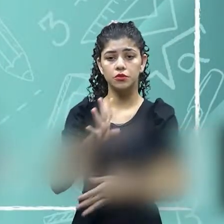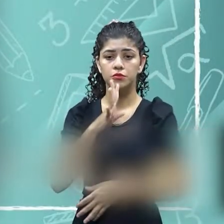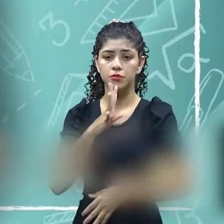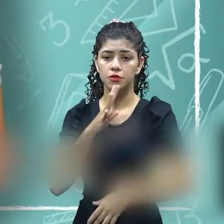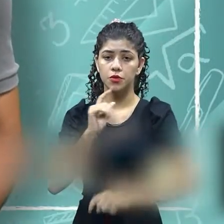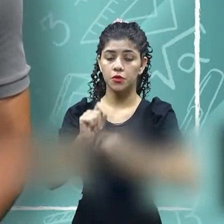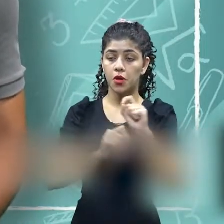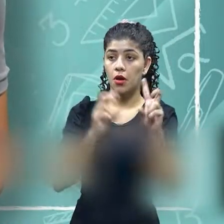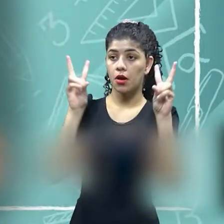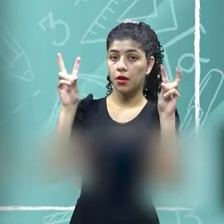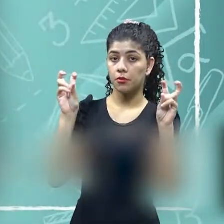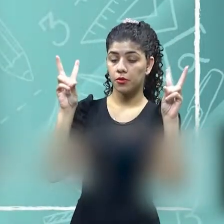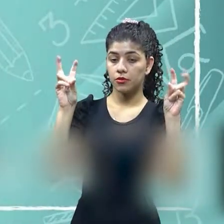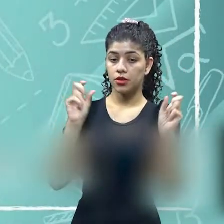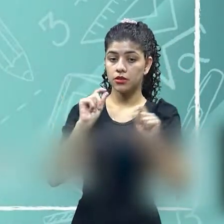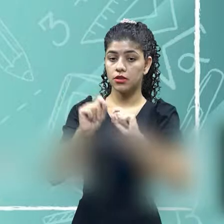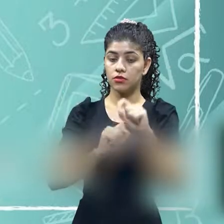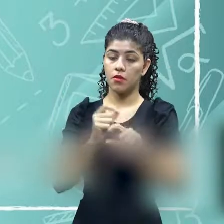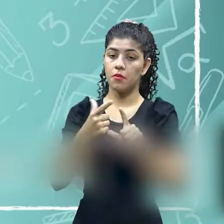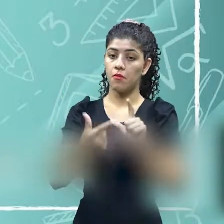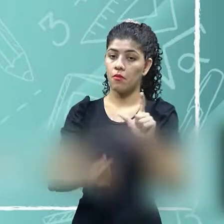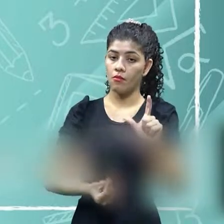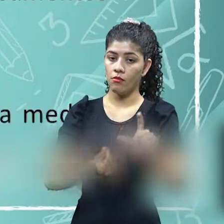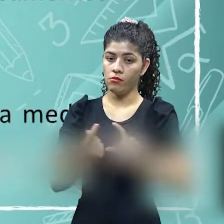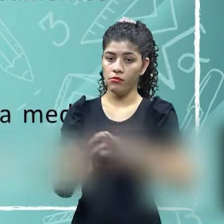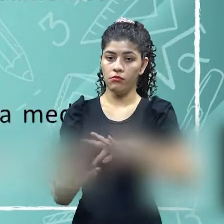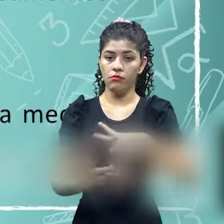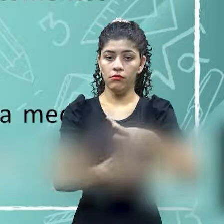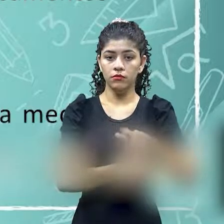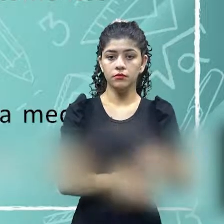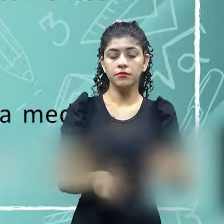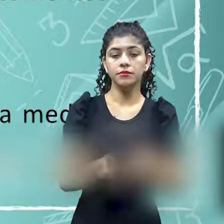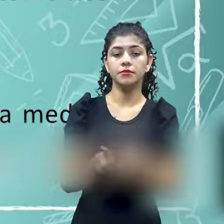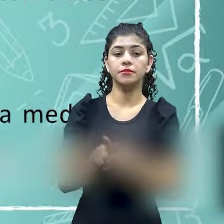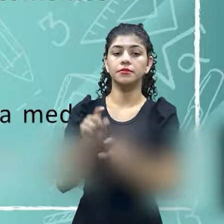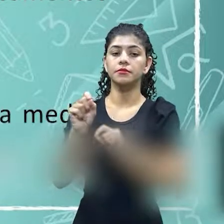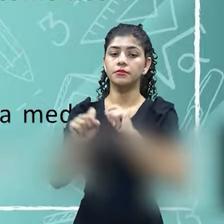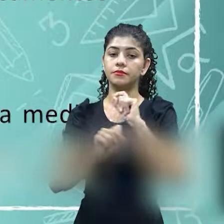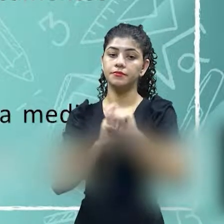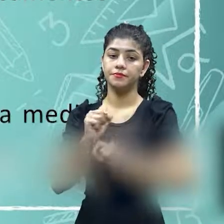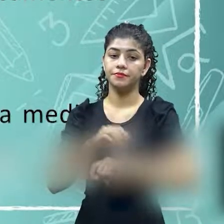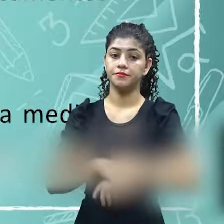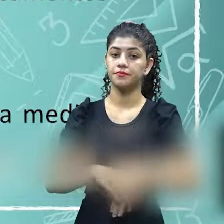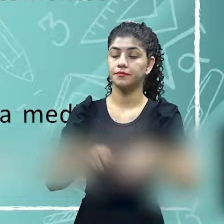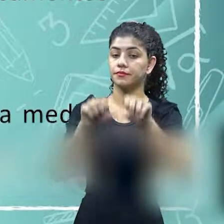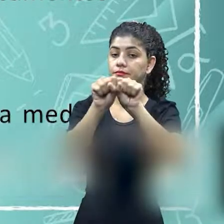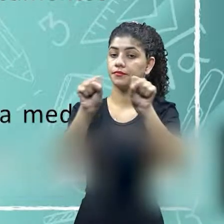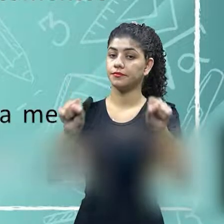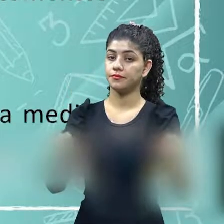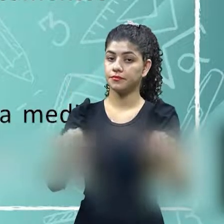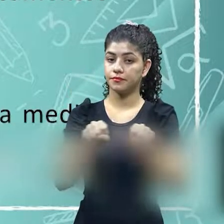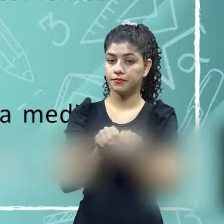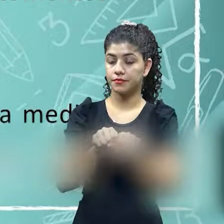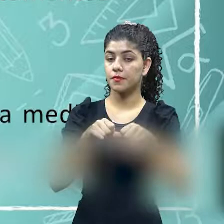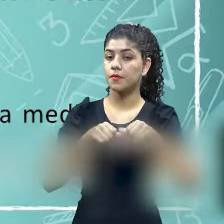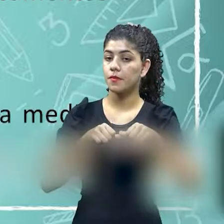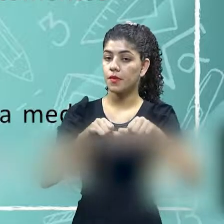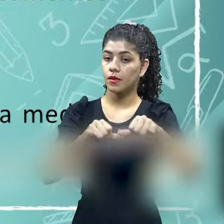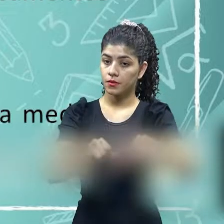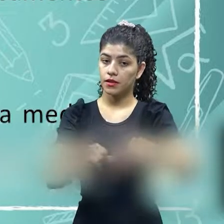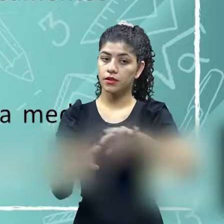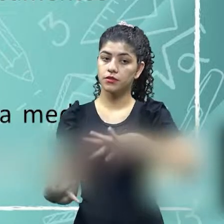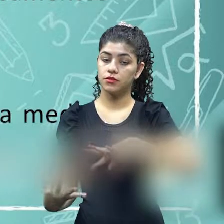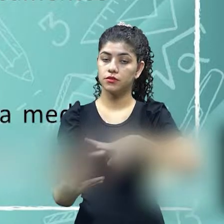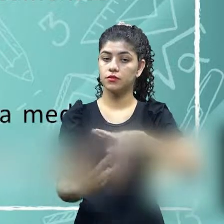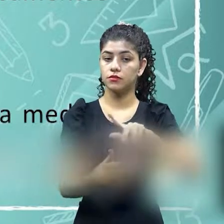aqui tópicos importantes referentes à logística internacional. E um dos pontos importantes é o Sistema Integrado de Comércio Exterior, com